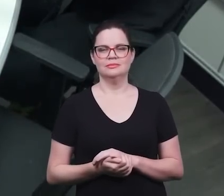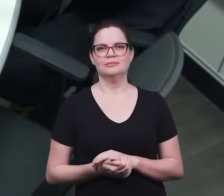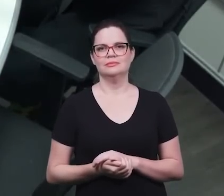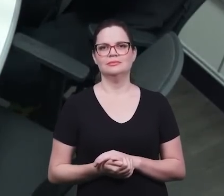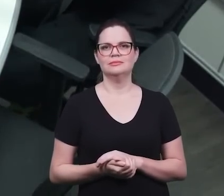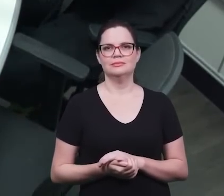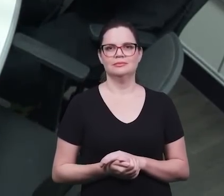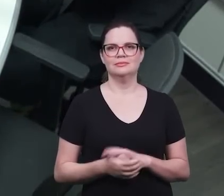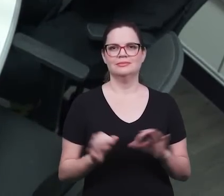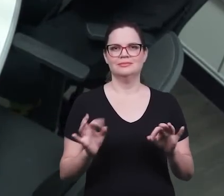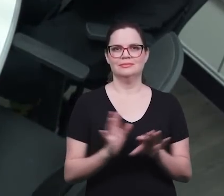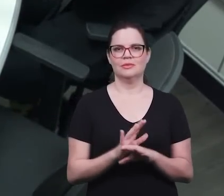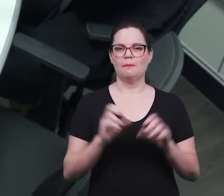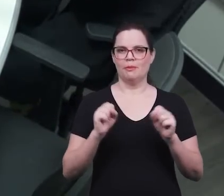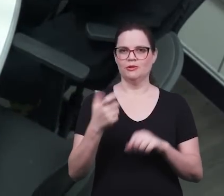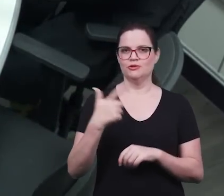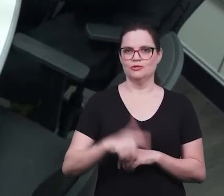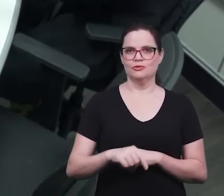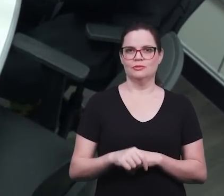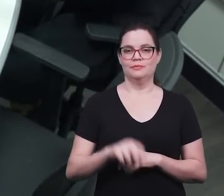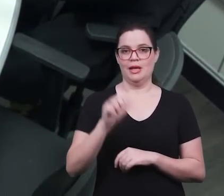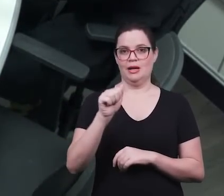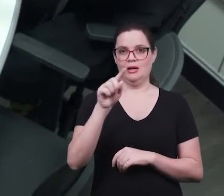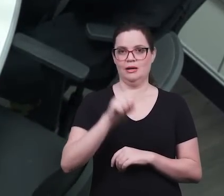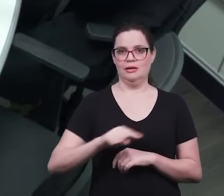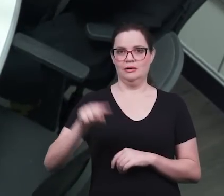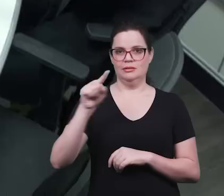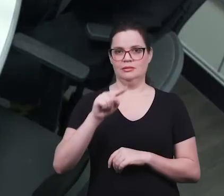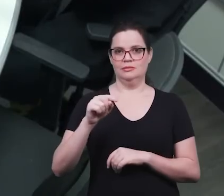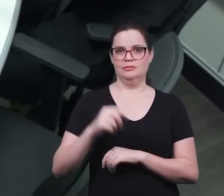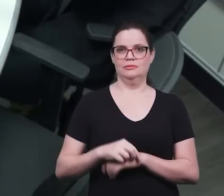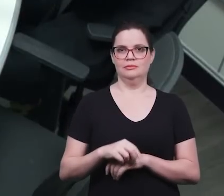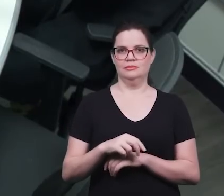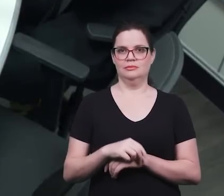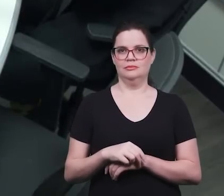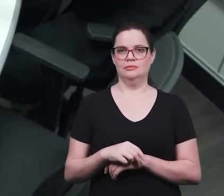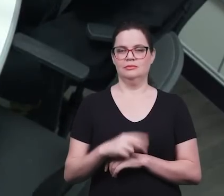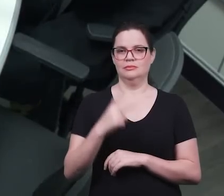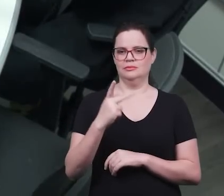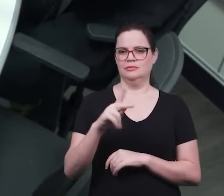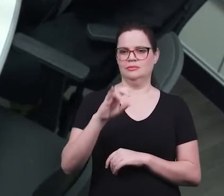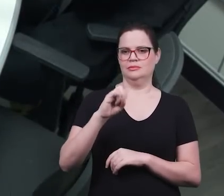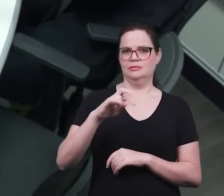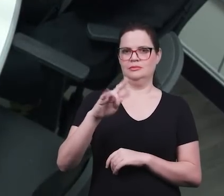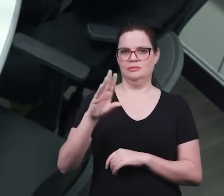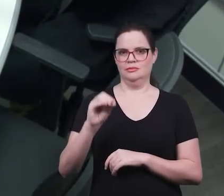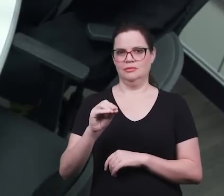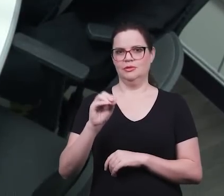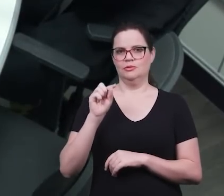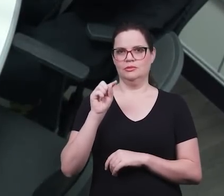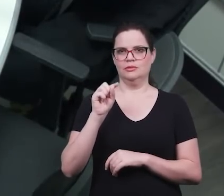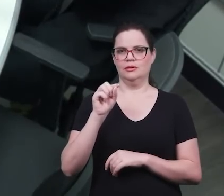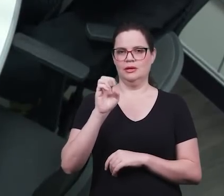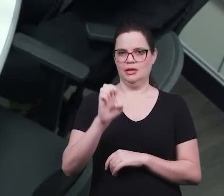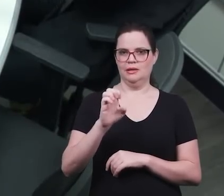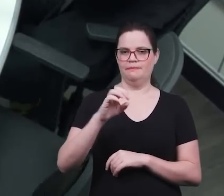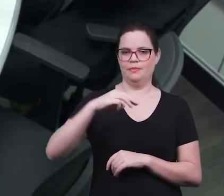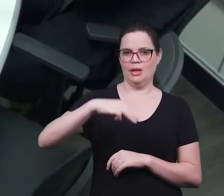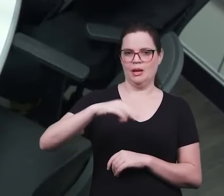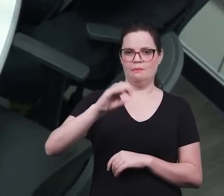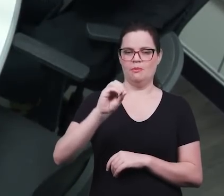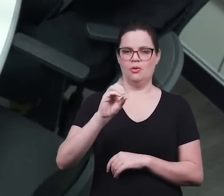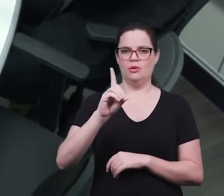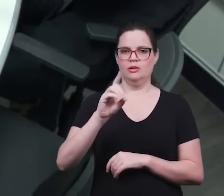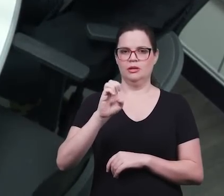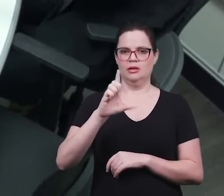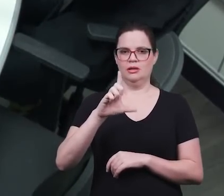isso. Exatamente isso. Pode repetir. @Pinto e Modenese com SI. Tudo só junto. Isso. Segue